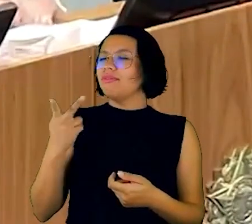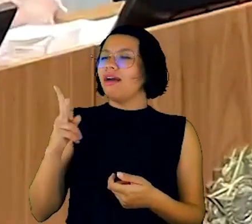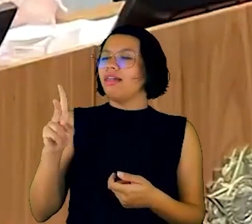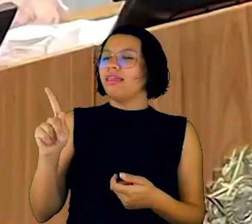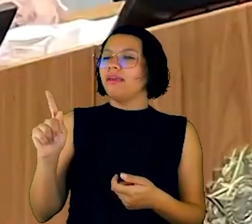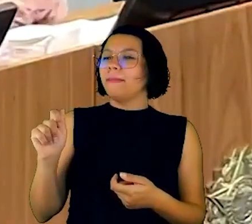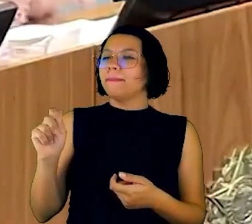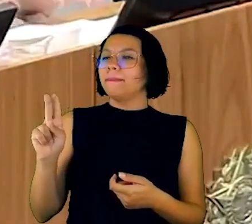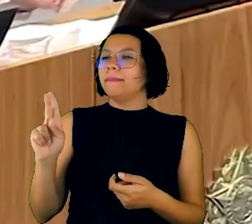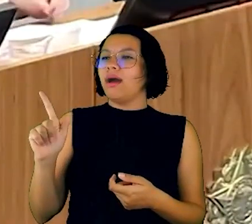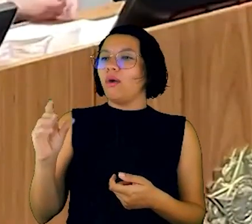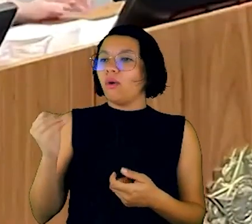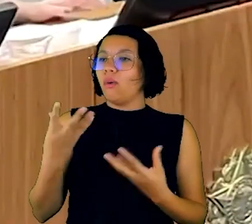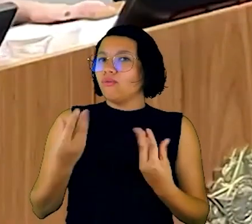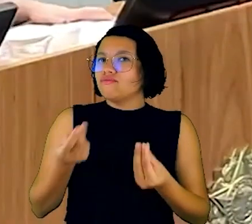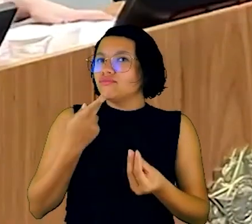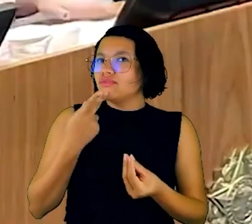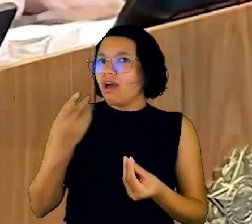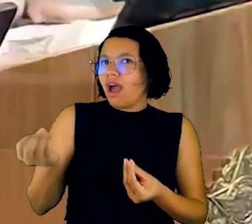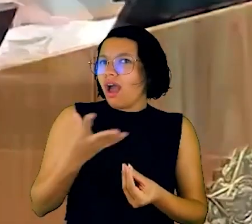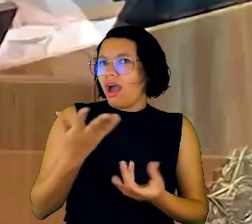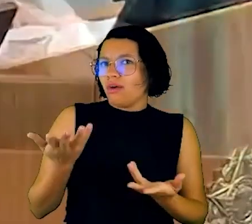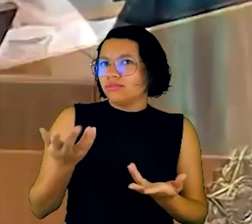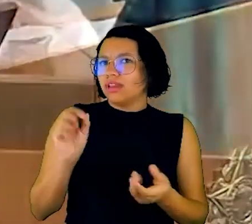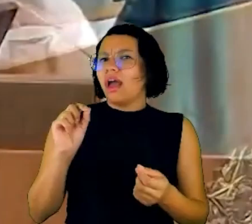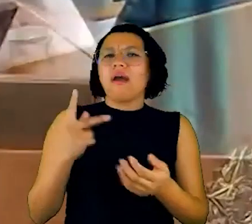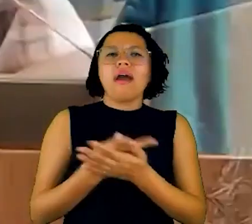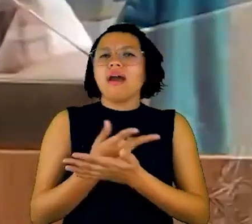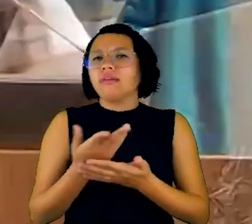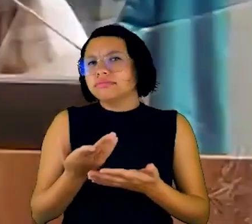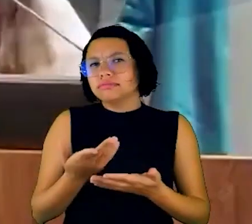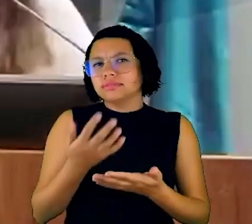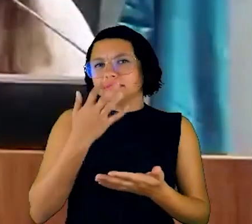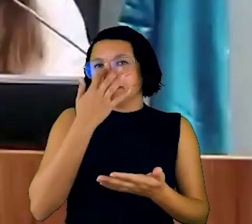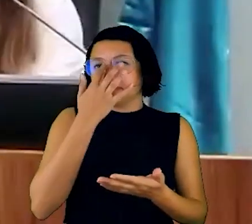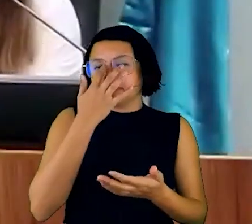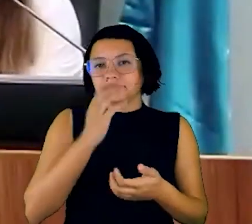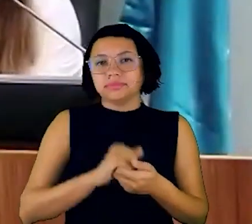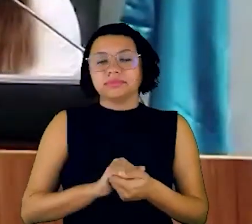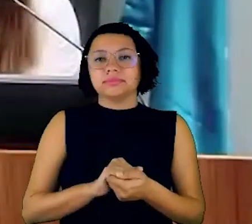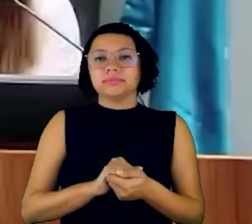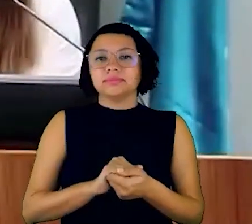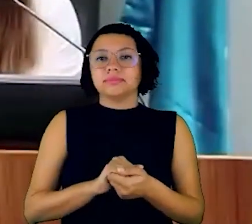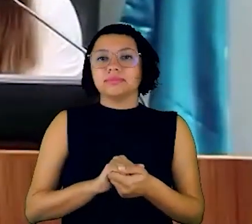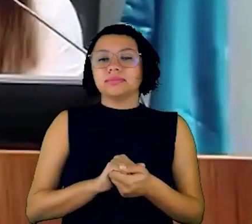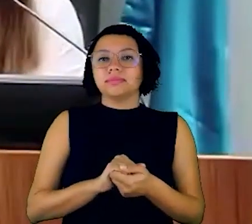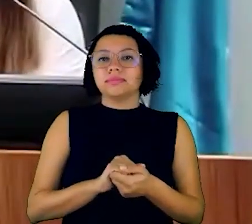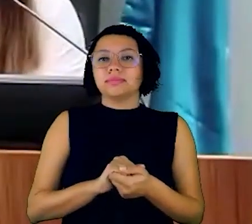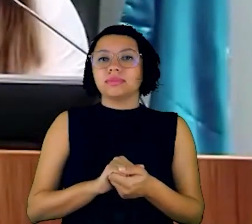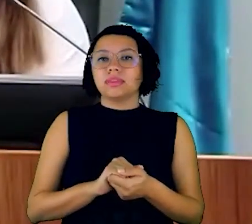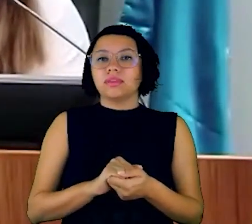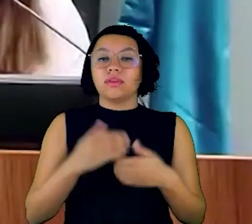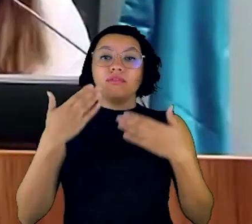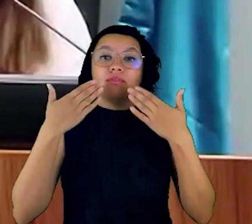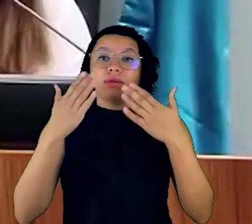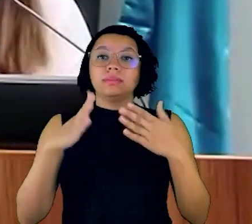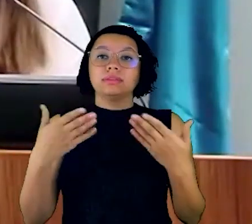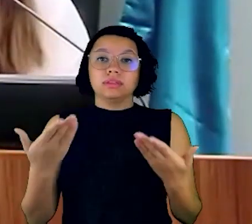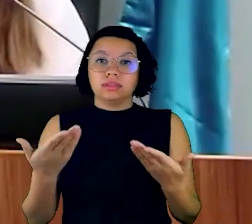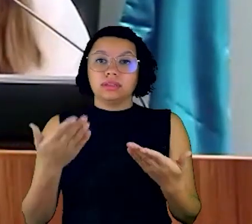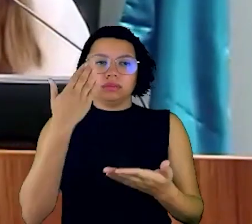para o Paulo, falei, vamos falar aí sobre as novidades, o que aconteceu. E vou apresentar,